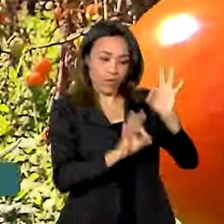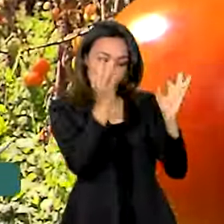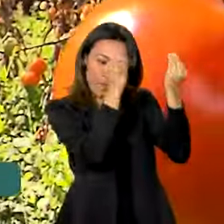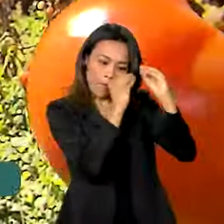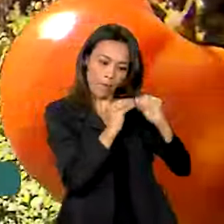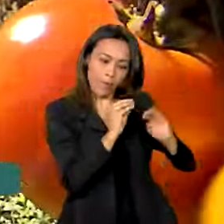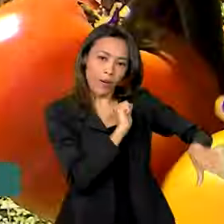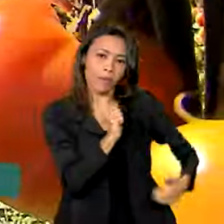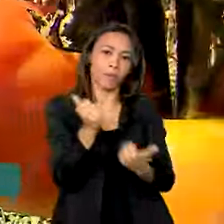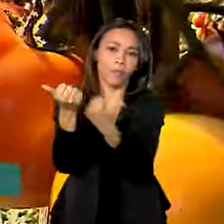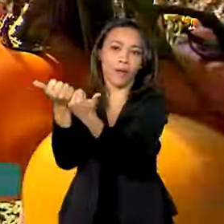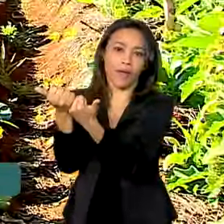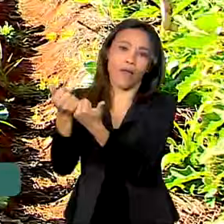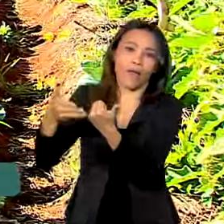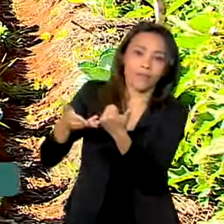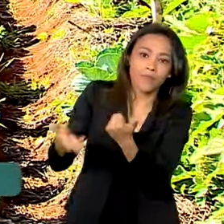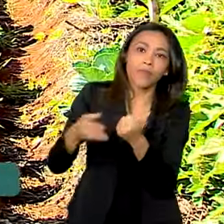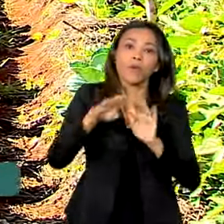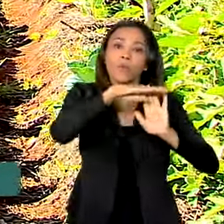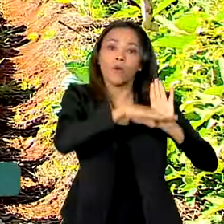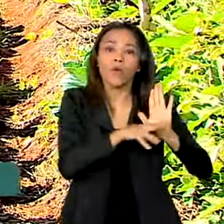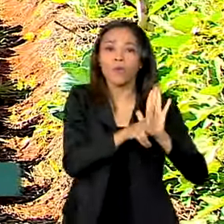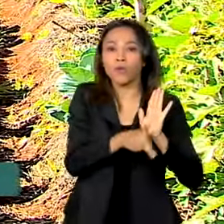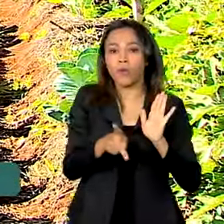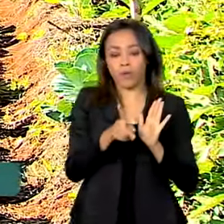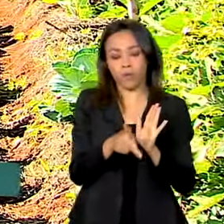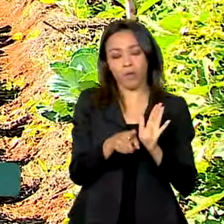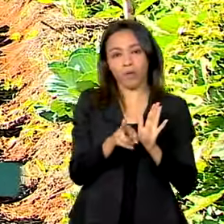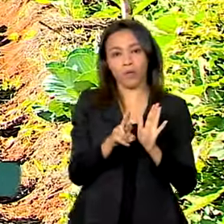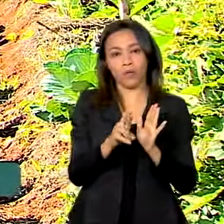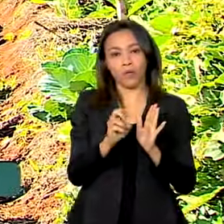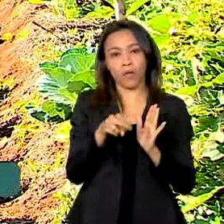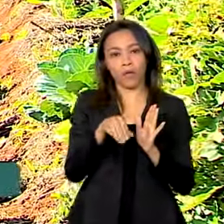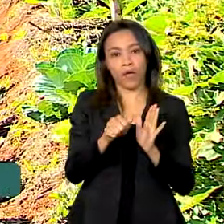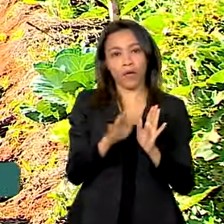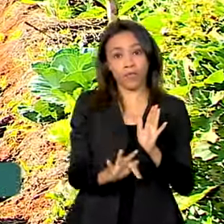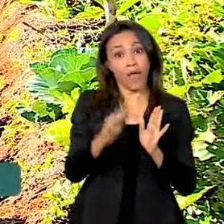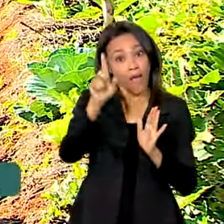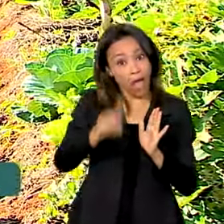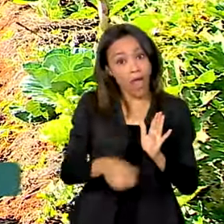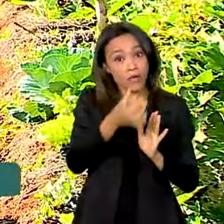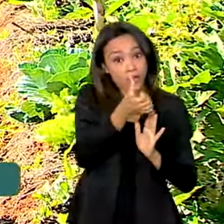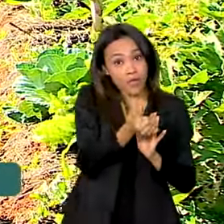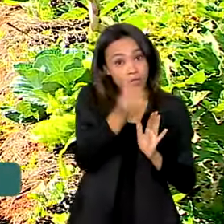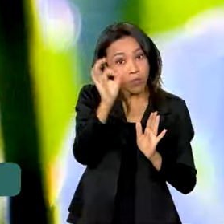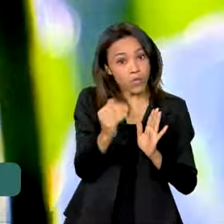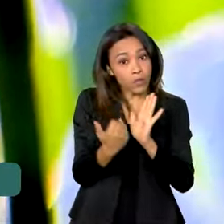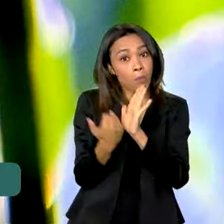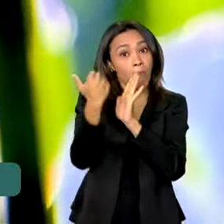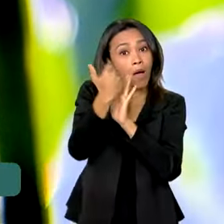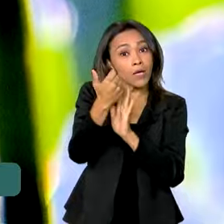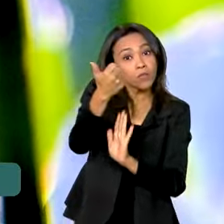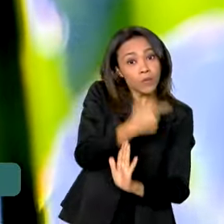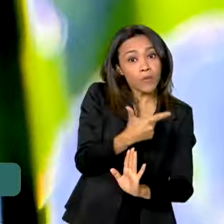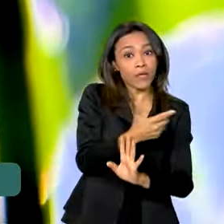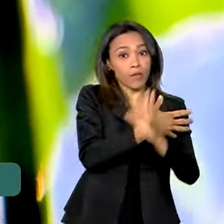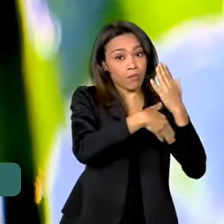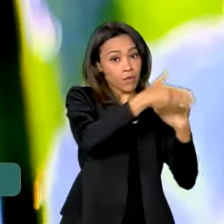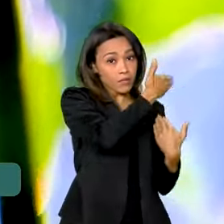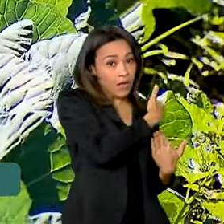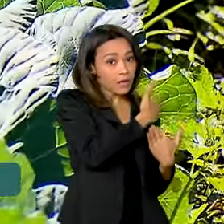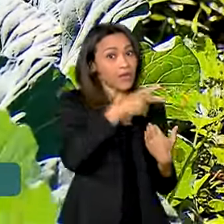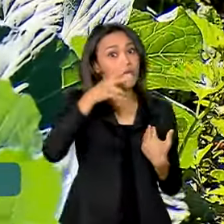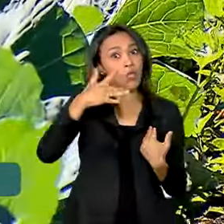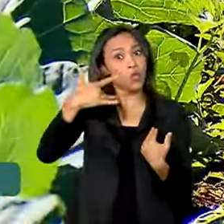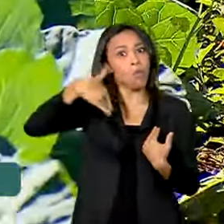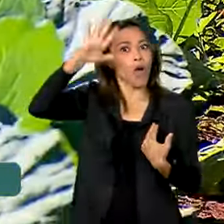Agricultura Familiar, o PRONAF. O valor é 6% maior que o anunciado na safra passada e o maior da série